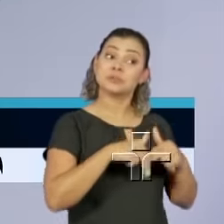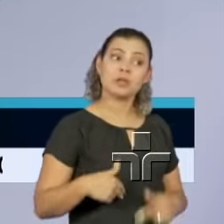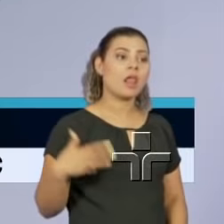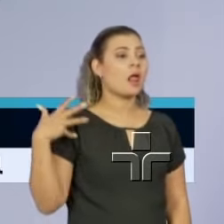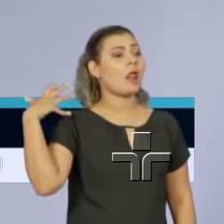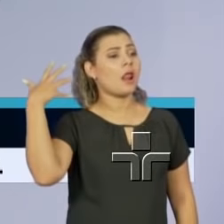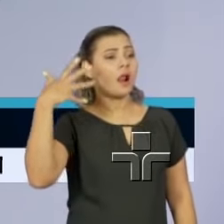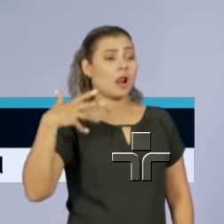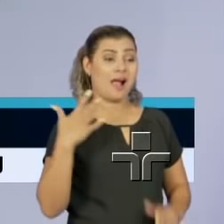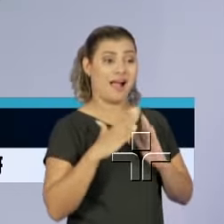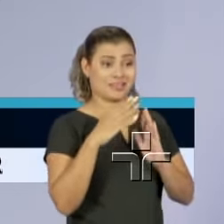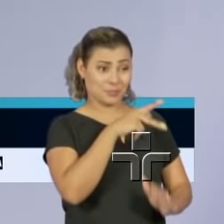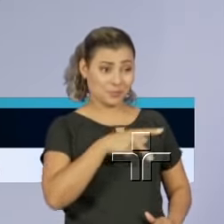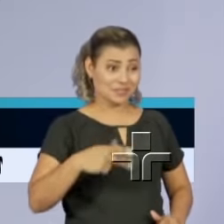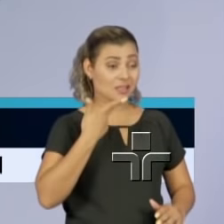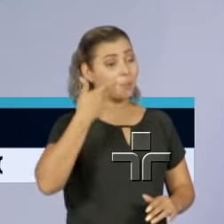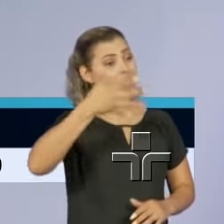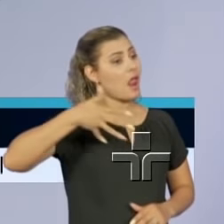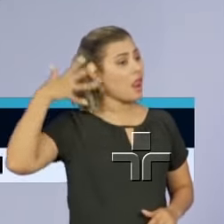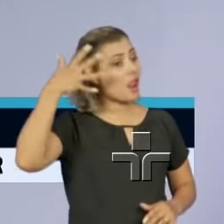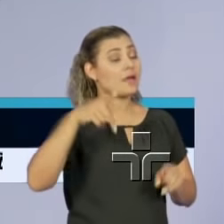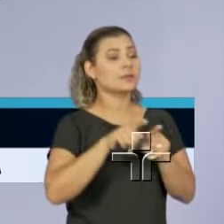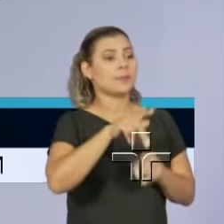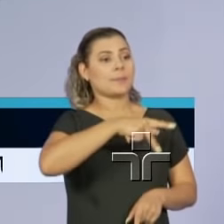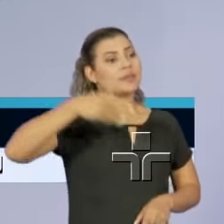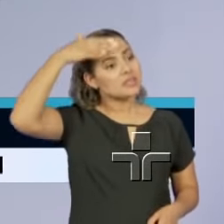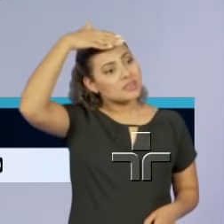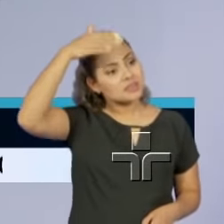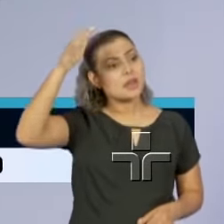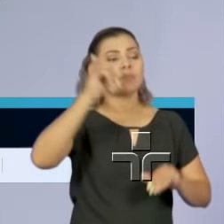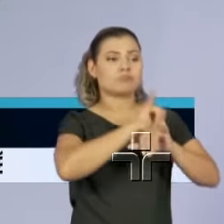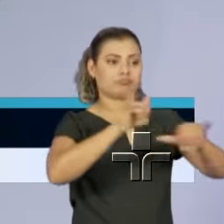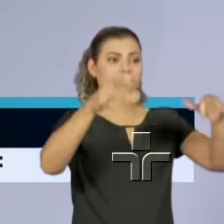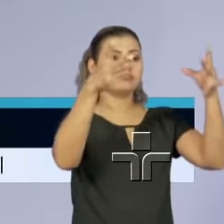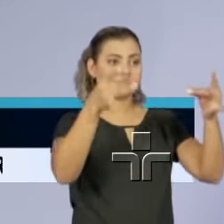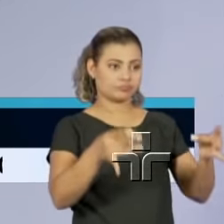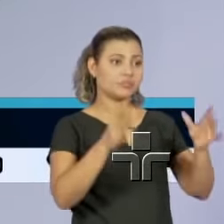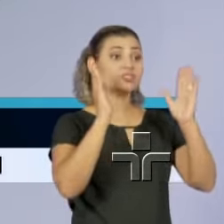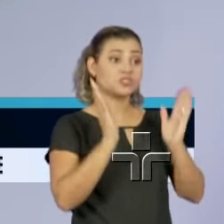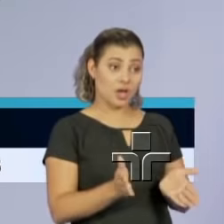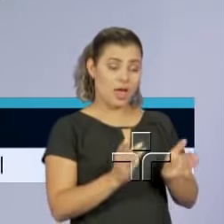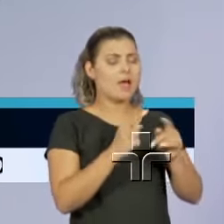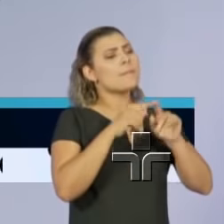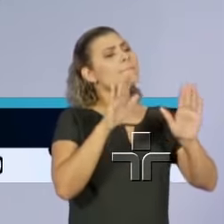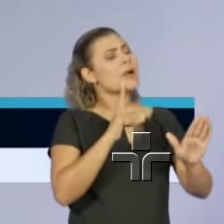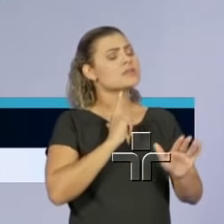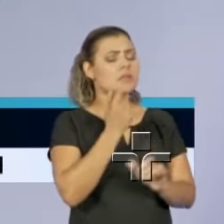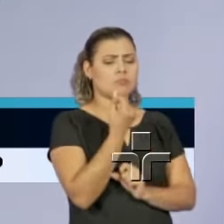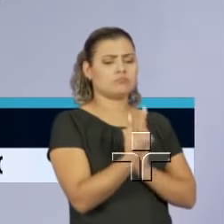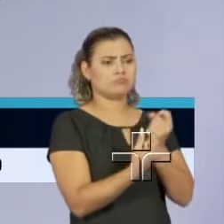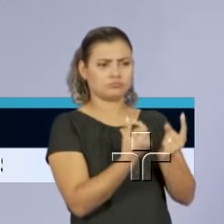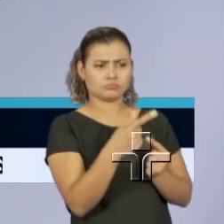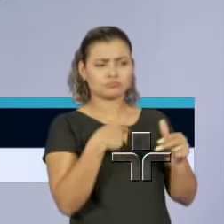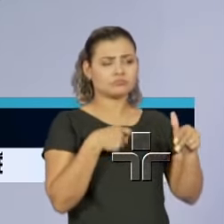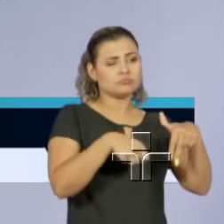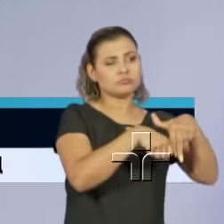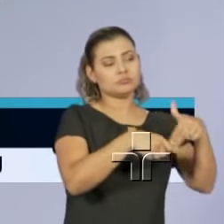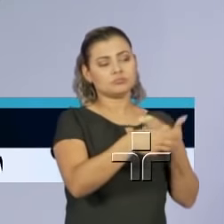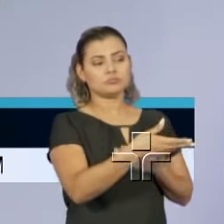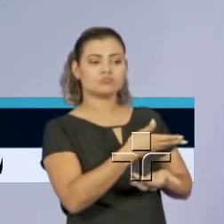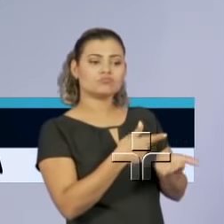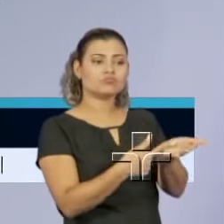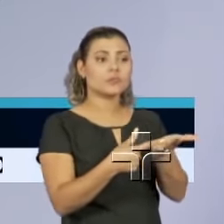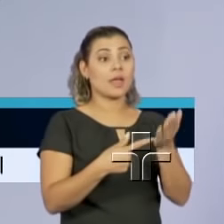discurso da Casa Branca e do presidente Trump. Por outro lado, por outros canais diplomáticos, o